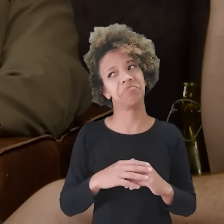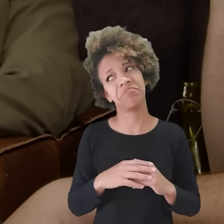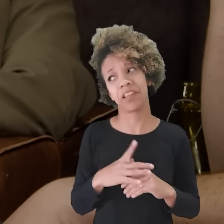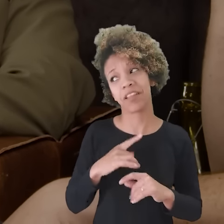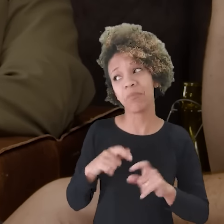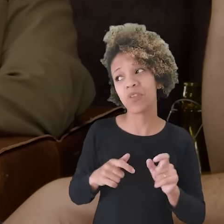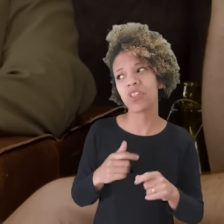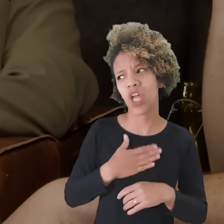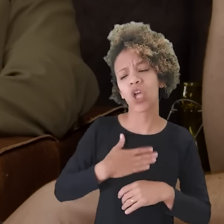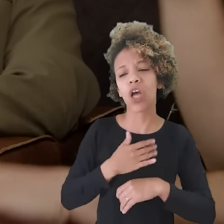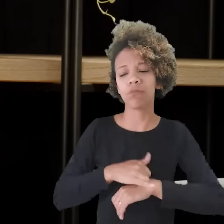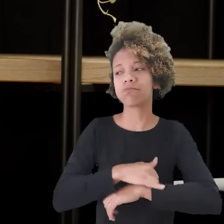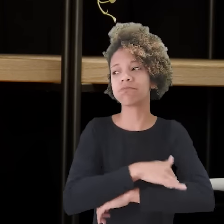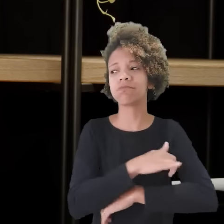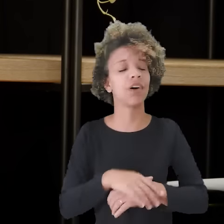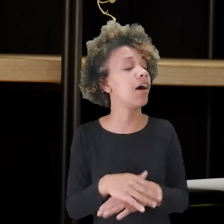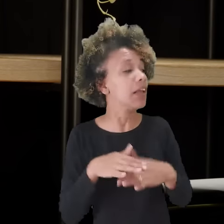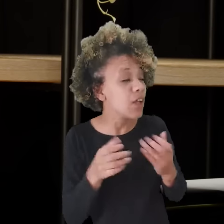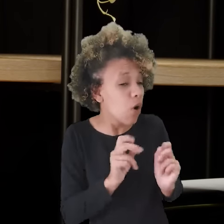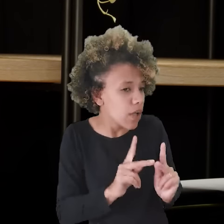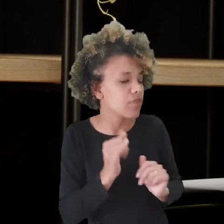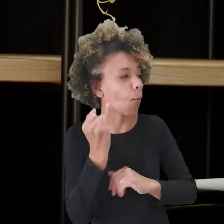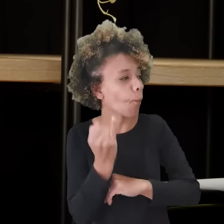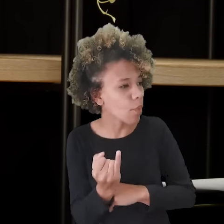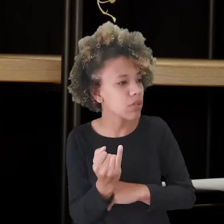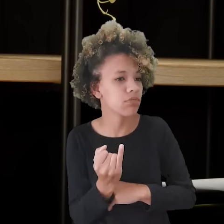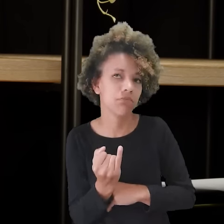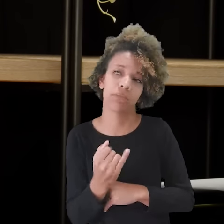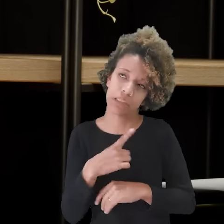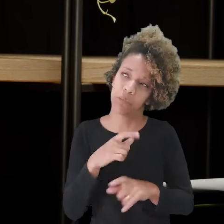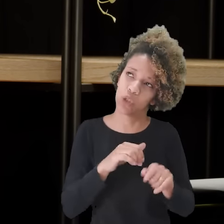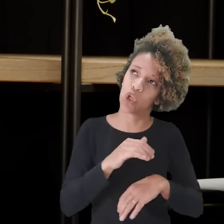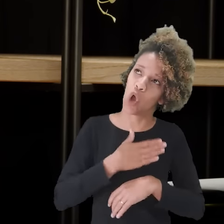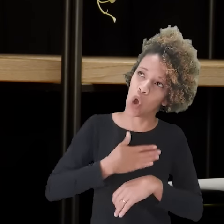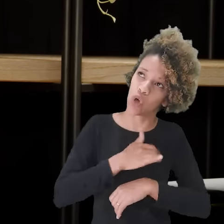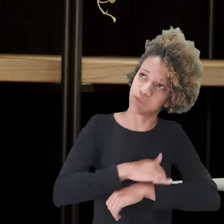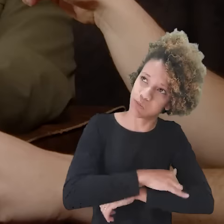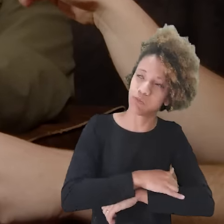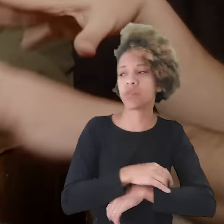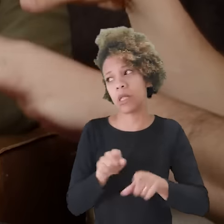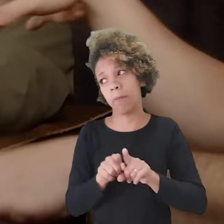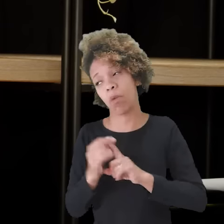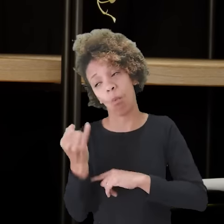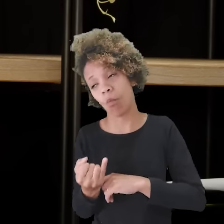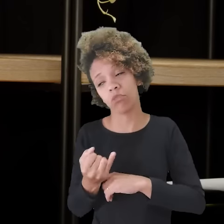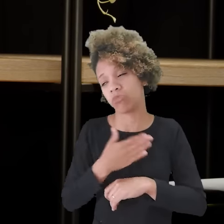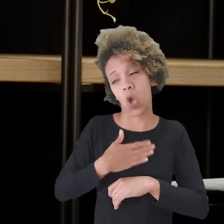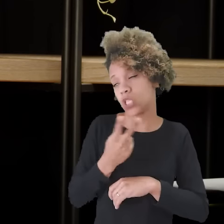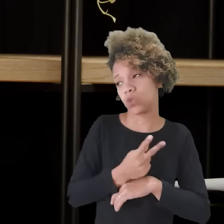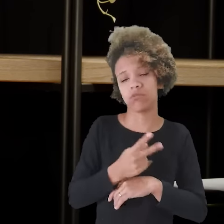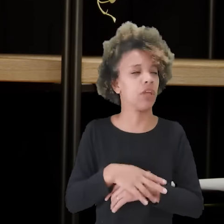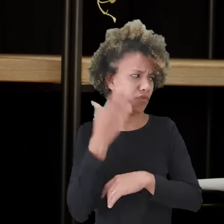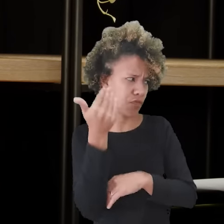tem gente que gosta de gordinho pô tudo bem aí Você emagreceu e aí você ficou tudo bem aí você ficou muito